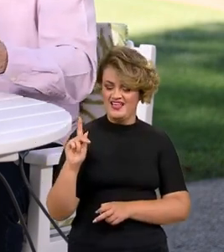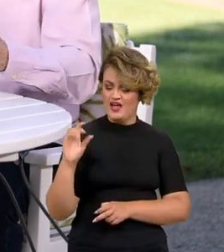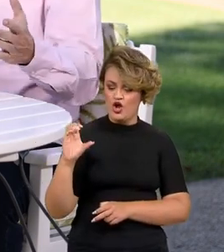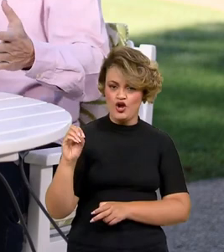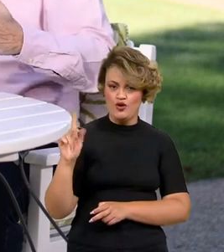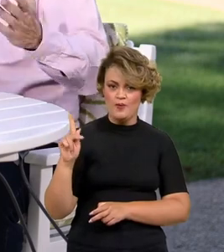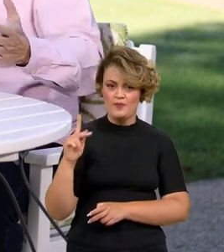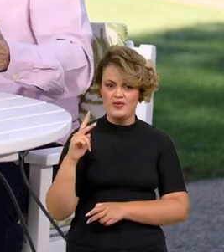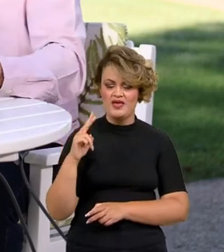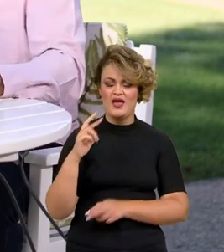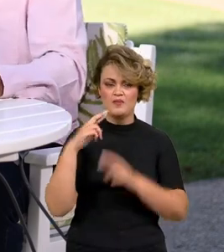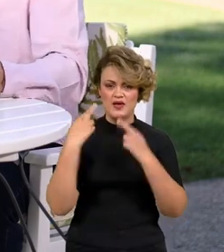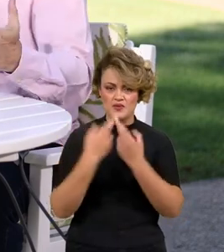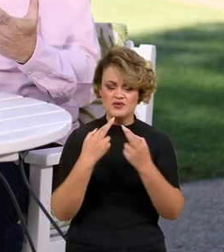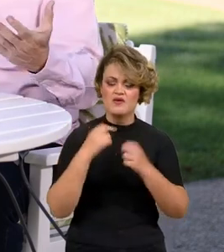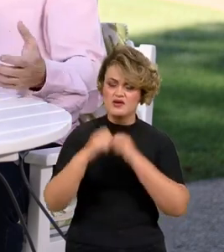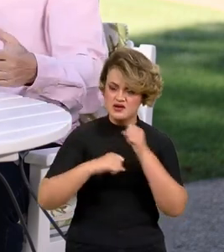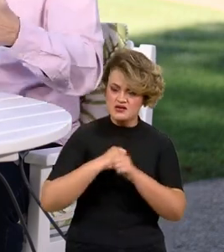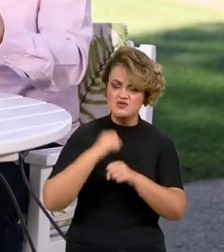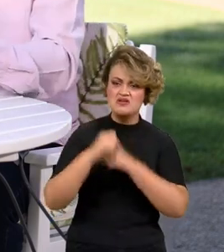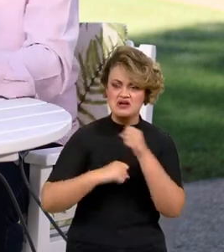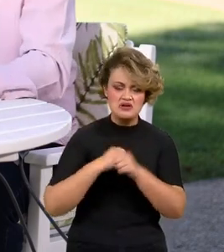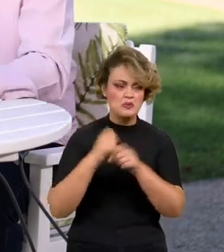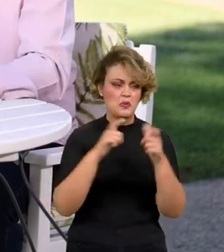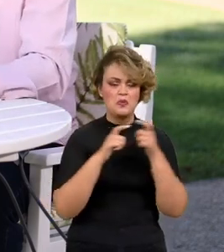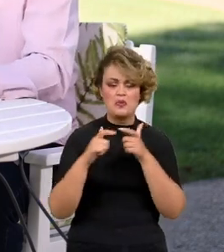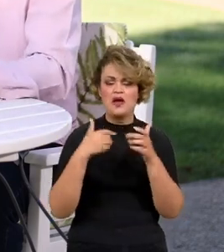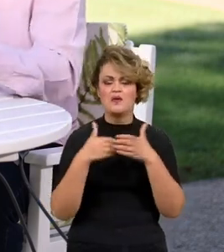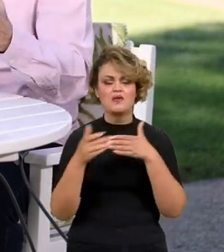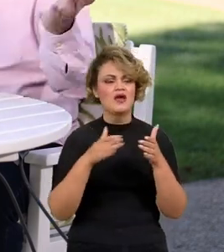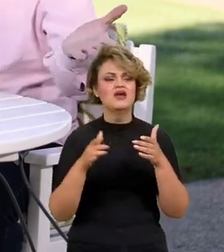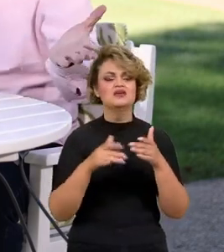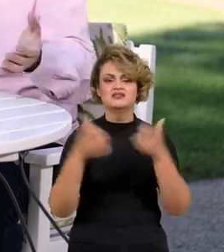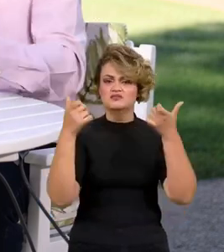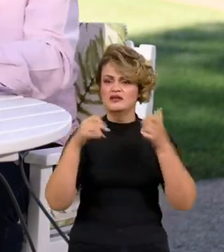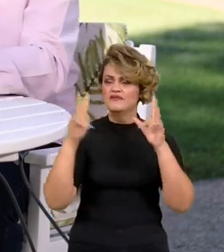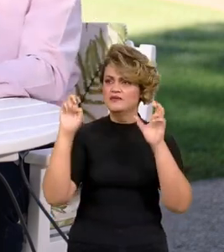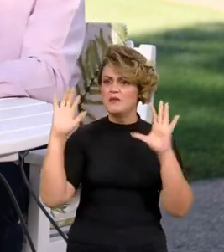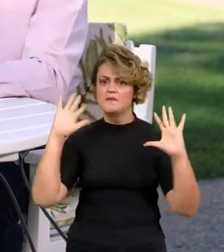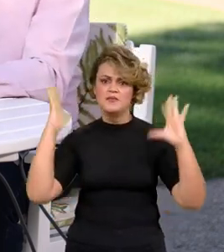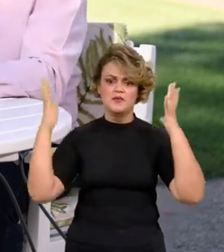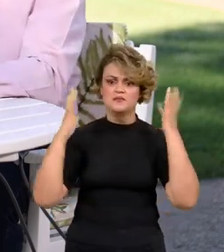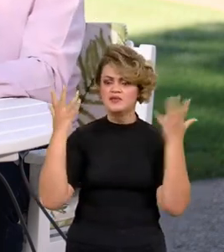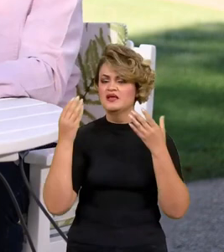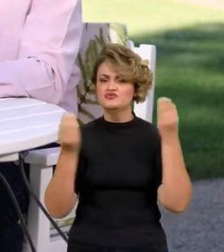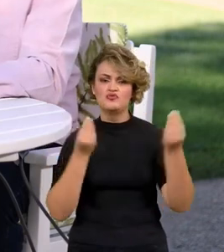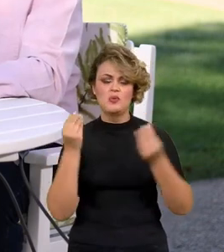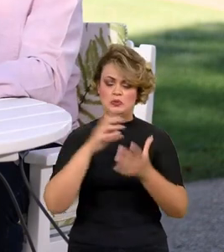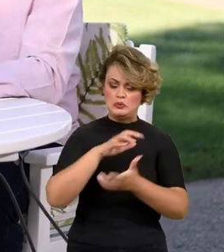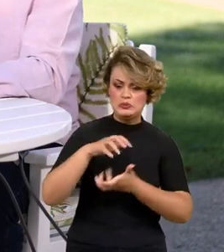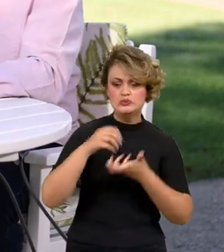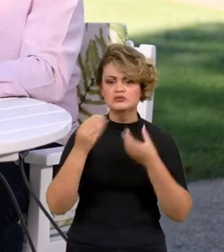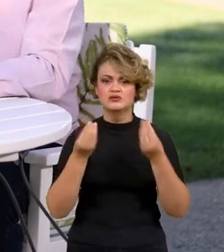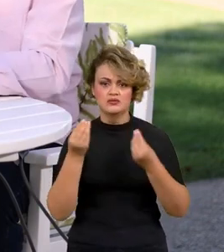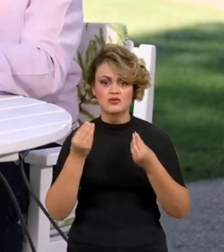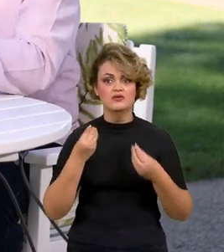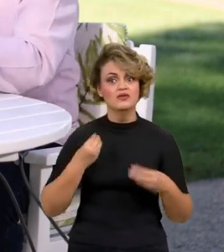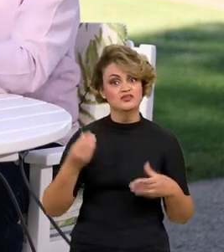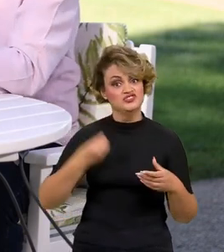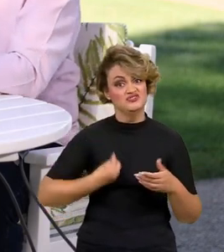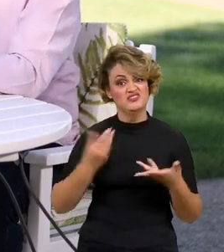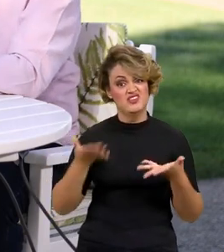que acontece em algum lugar do mundo que trata dos problemas do meio ambiente no planeta né quer dizer e a gente tá vivendo isso aqui agora né